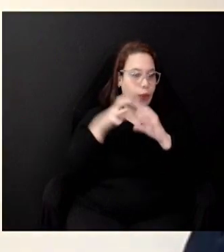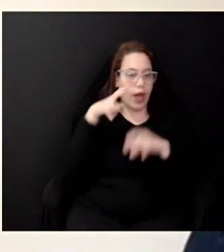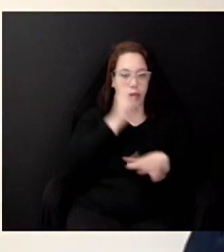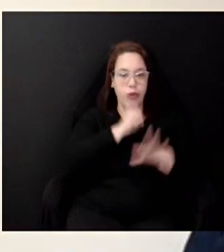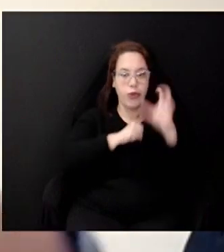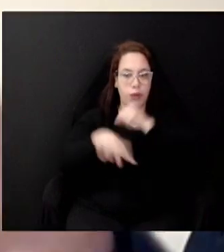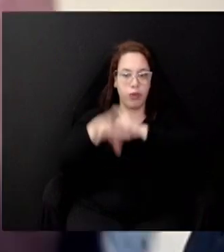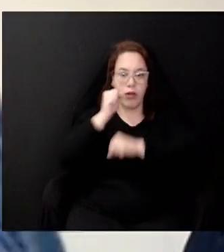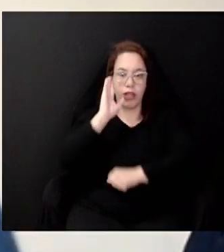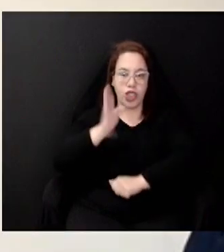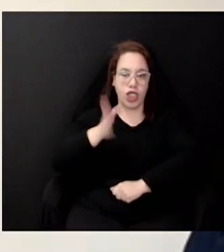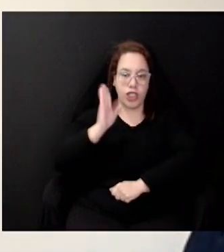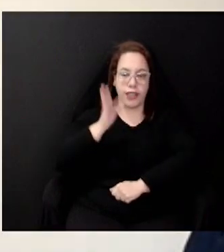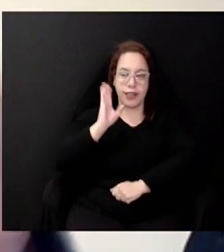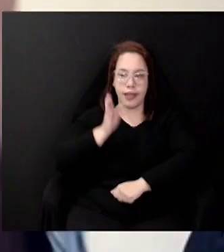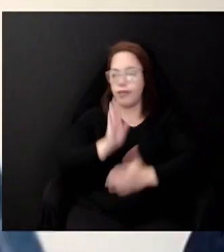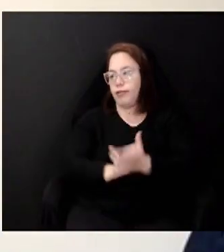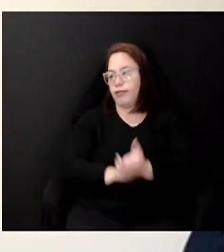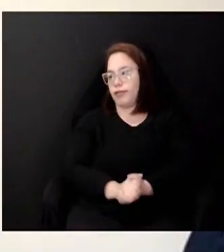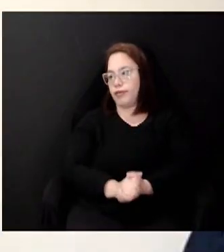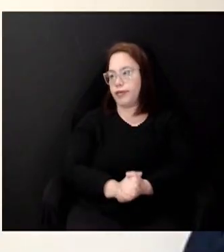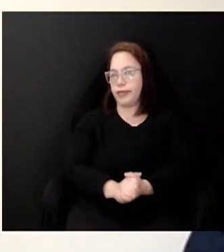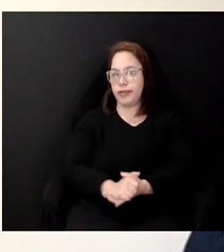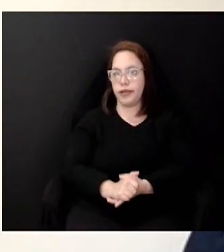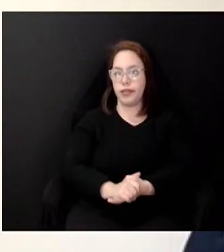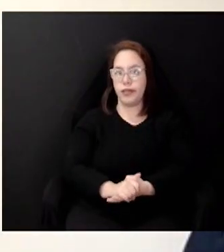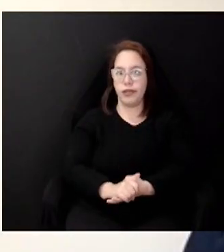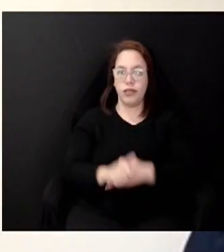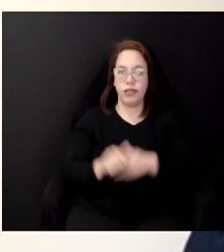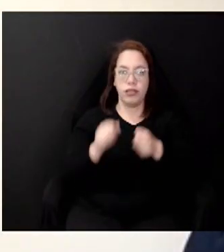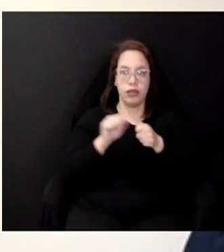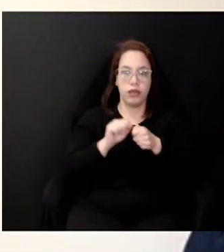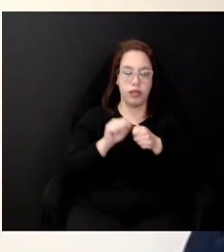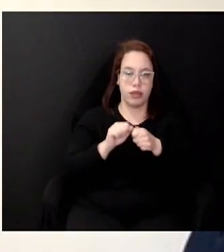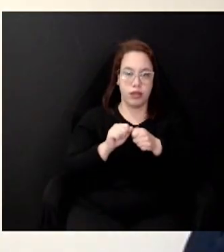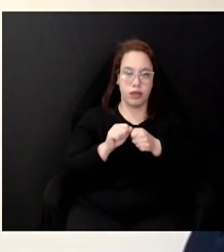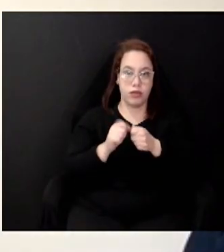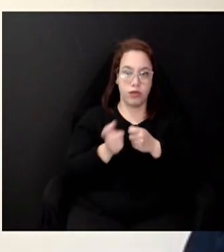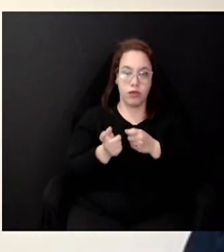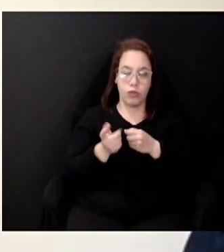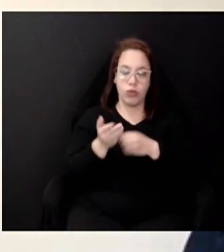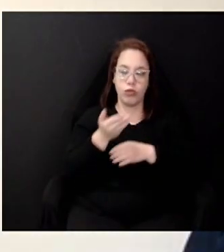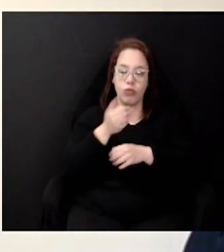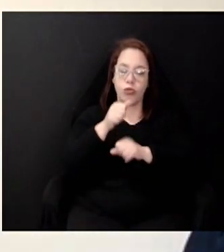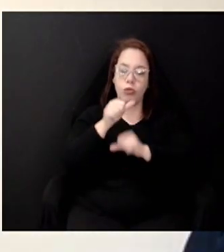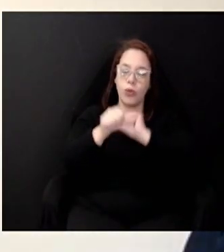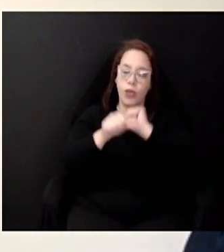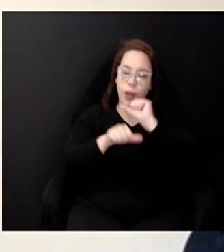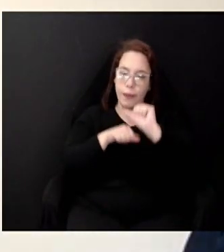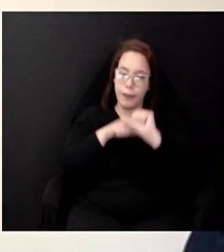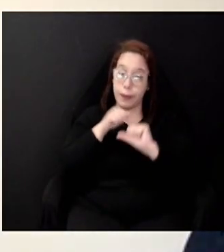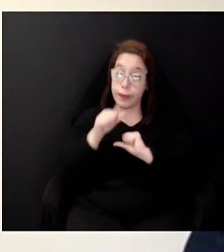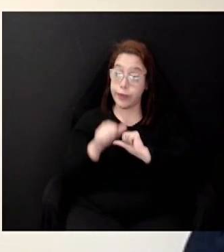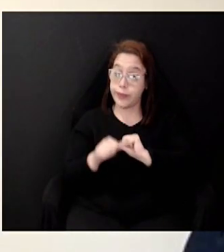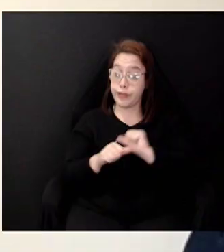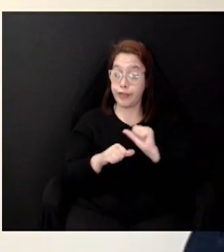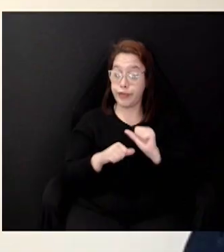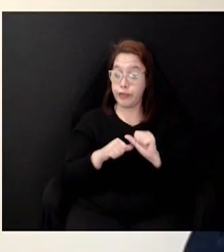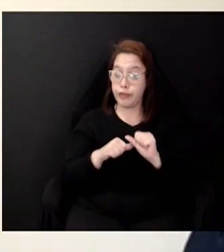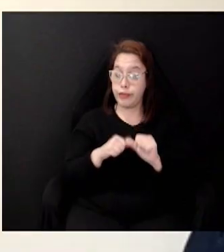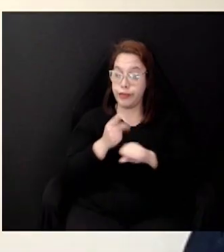Então, a gente precisa tentar fazer o caminho inverso. de repente,